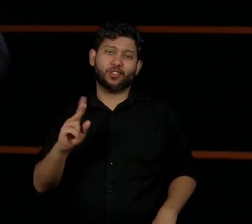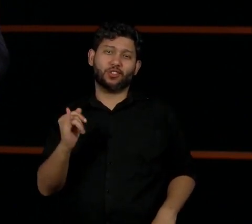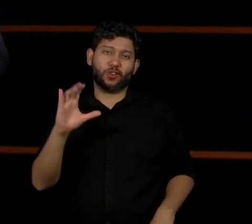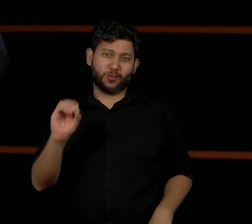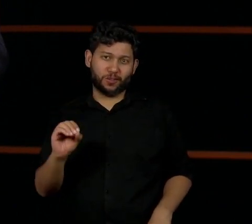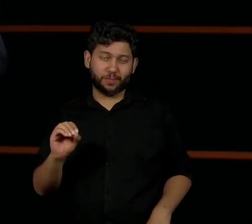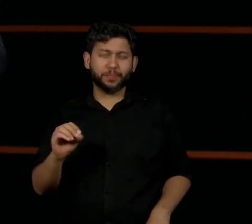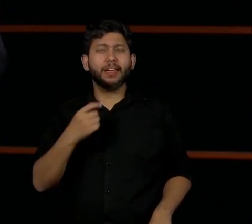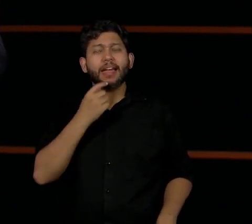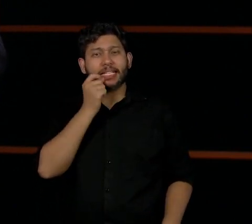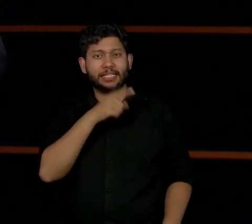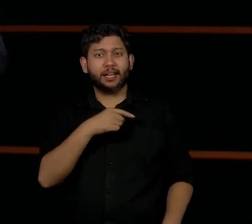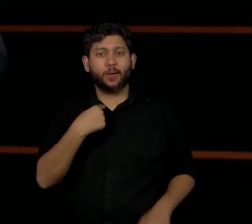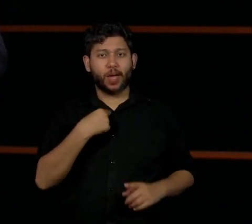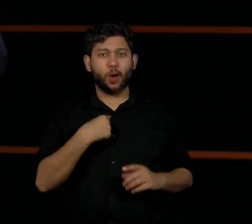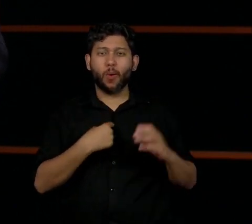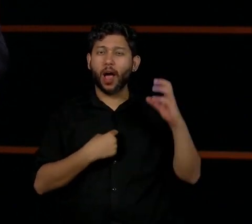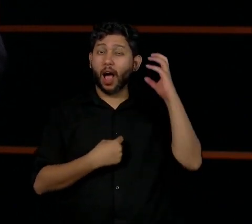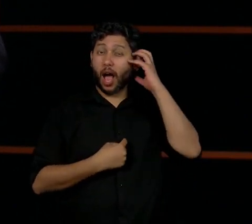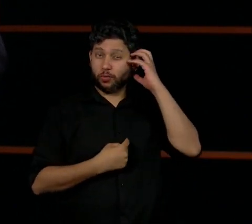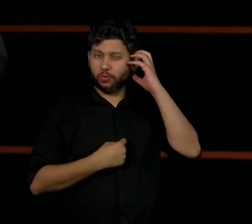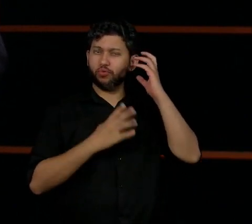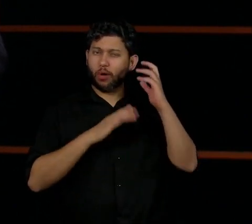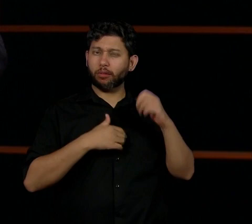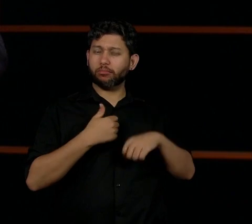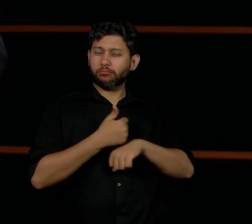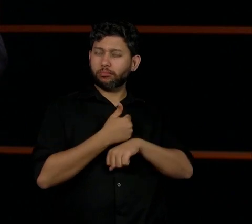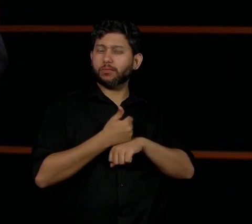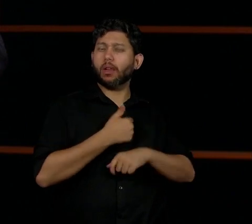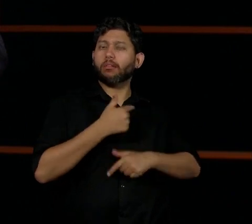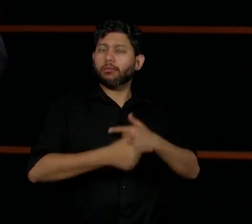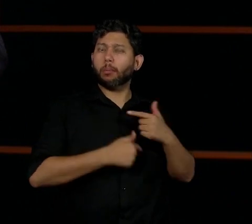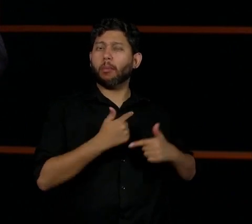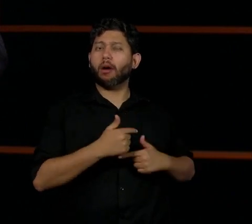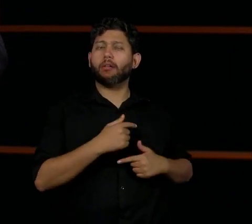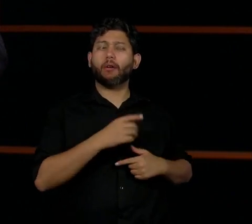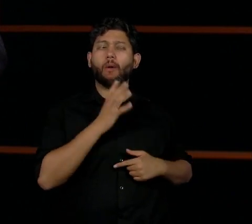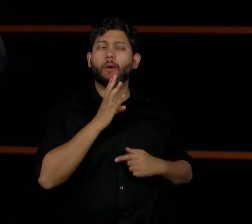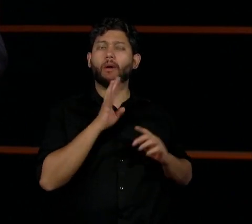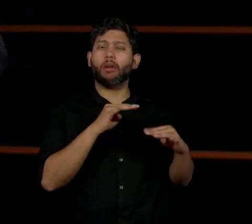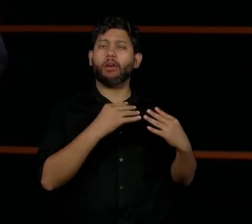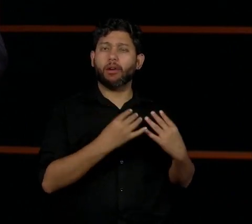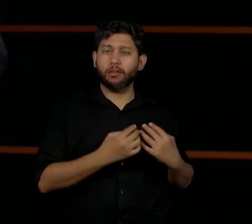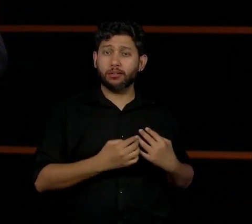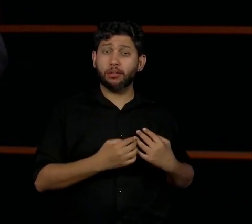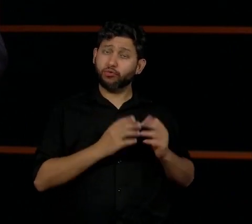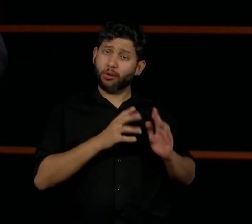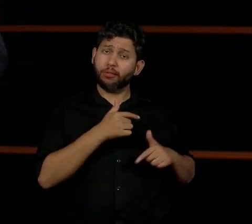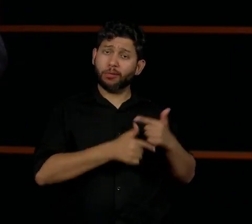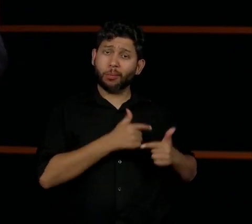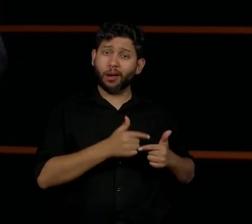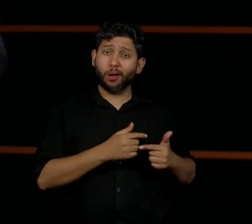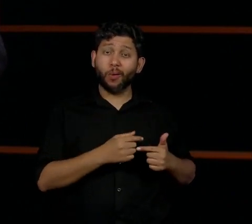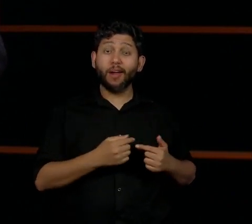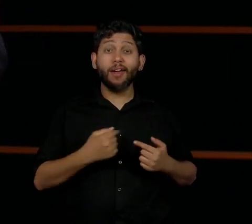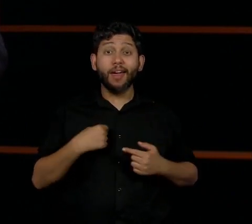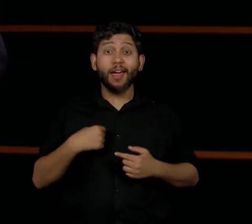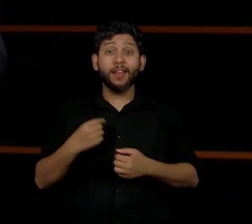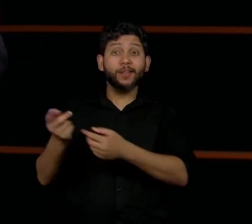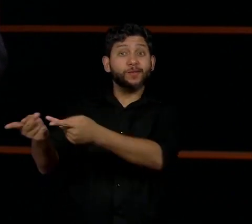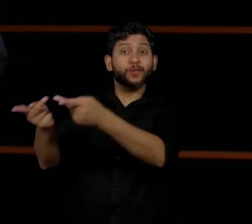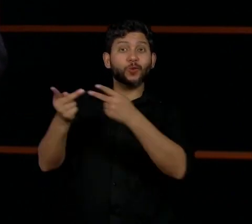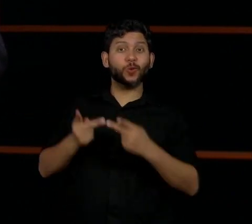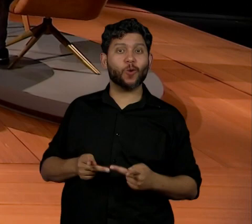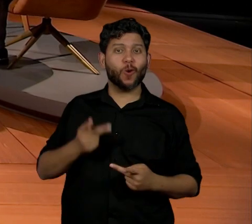Fortaleza e eu já estava no rádio com uma certa notoriedade, eu digo, acredito que ele me receba, por ser locutor, já tem